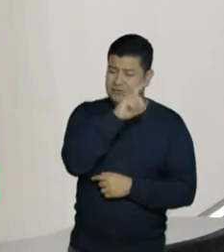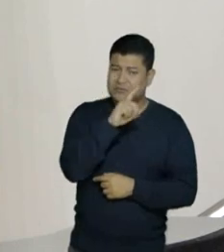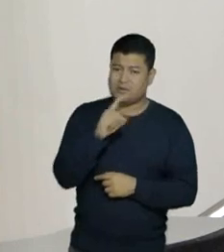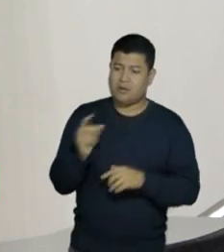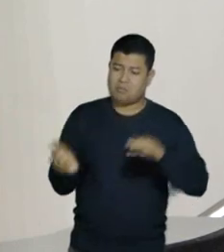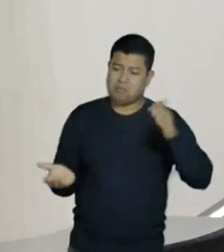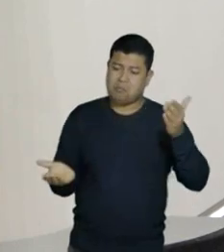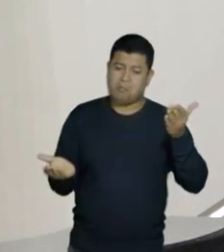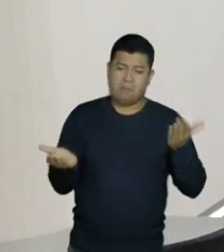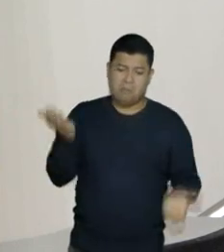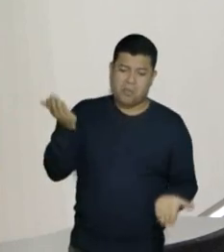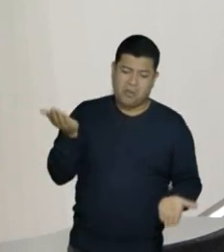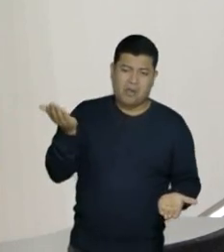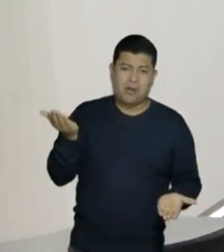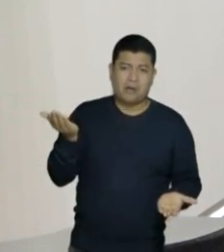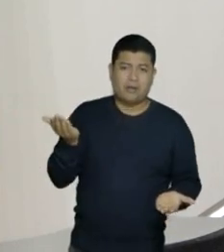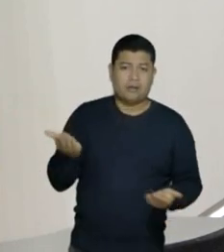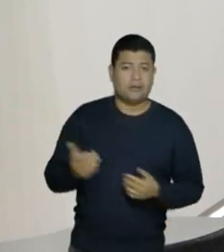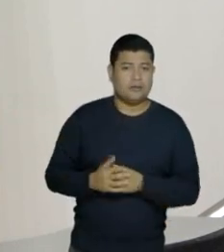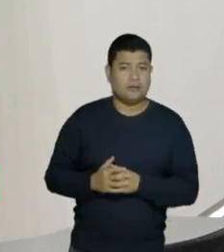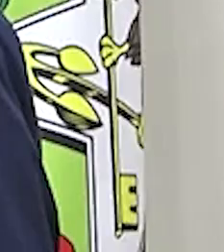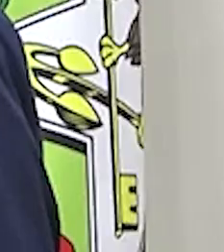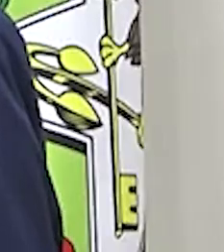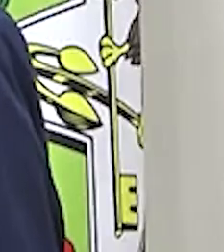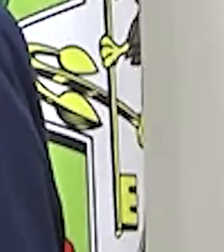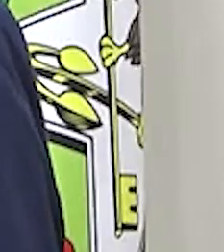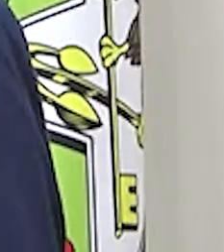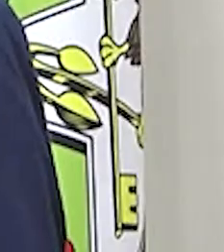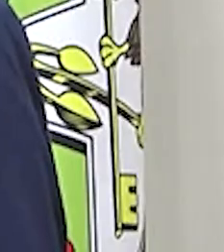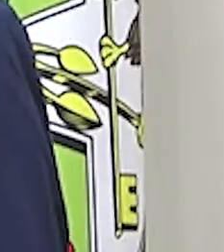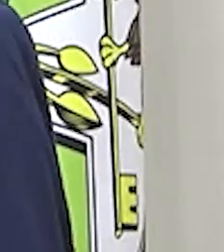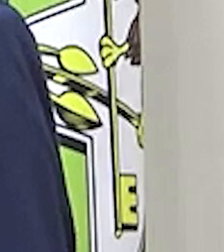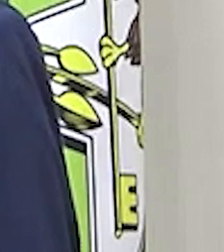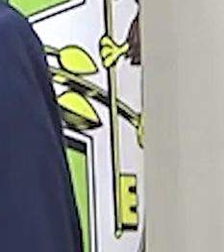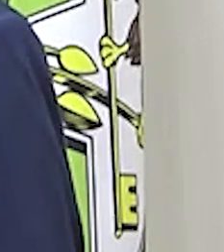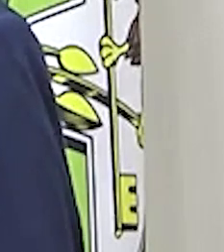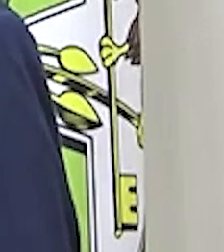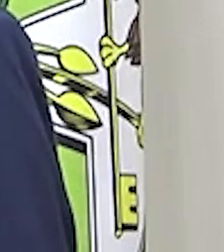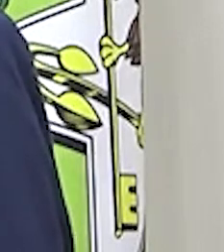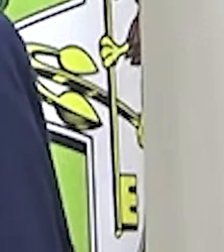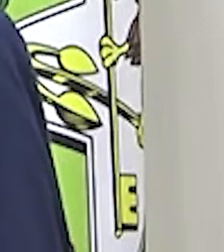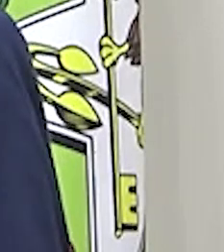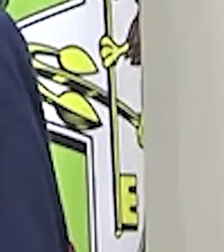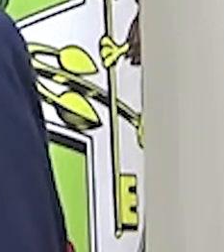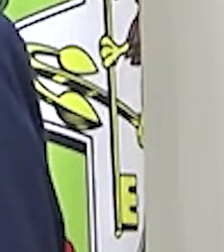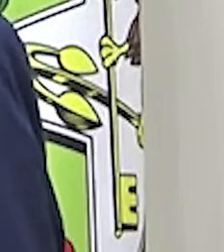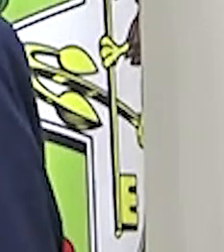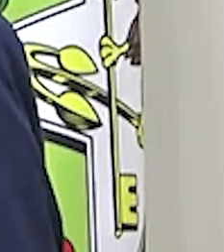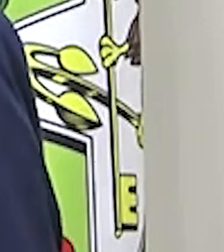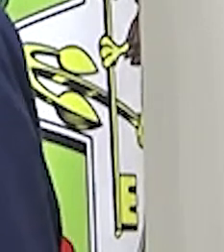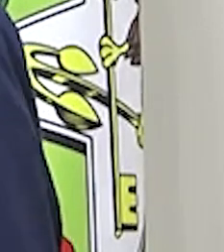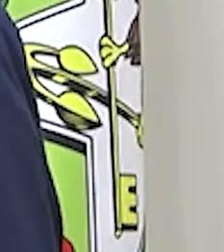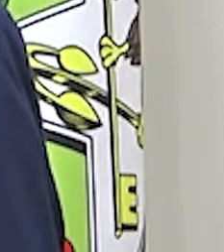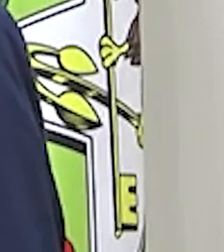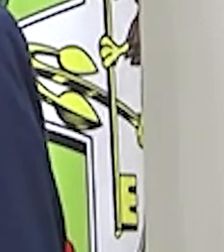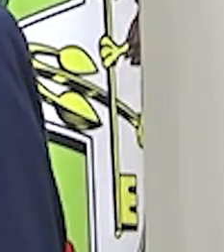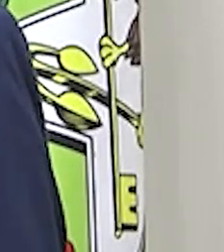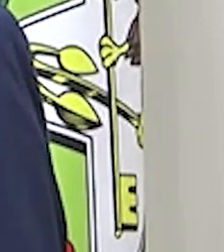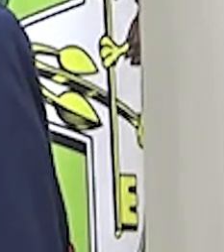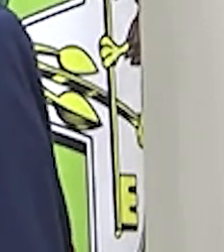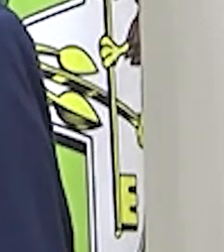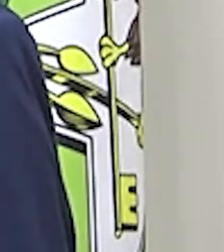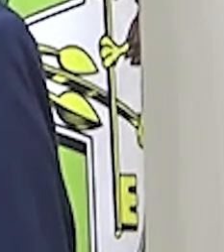a vida de um policial Vale menos o deputado falou sobre Moção de apelo de sua autoria